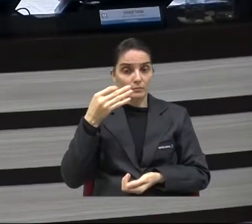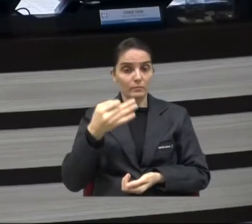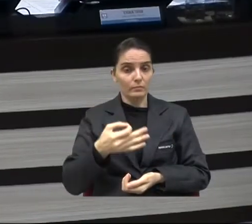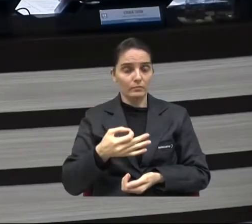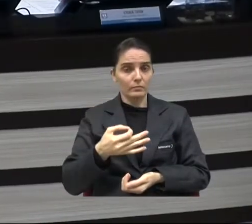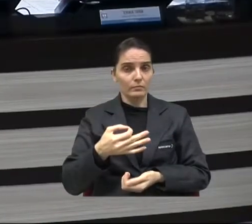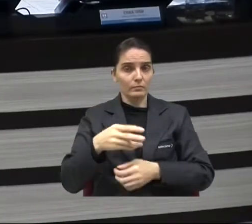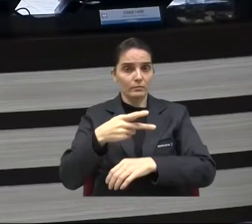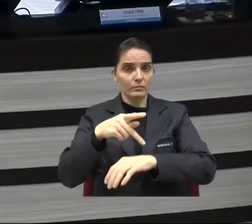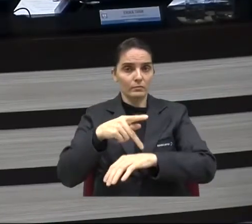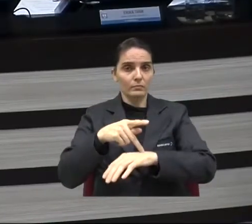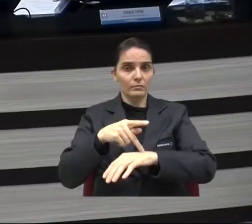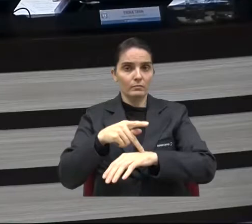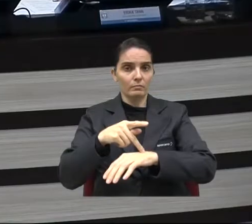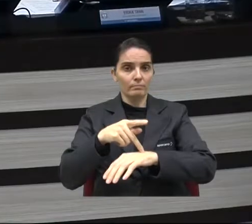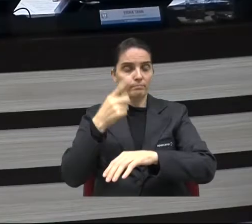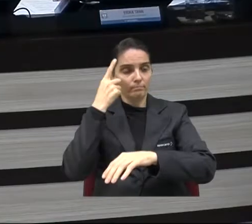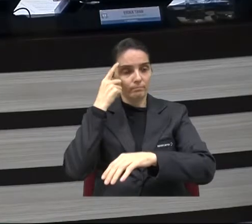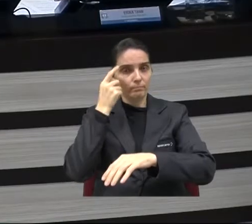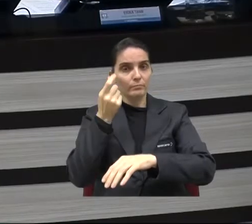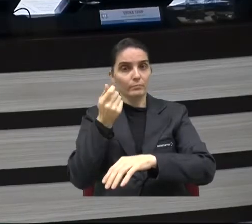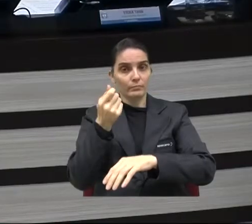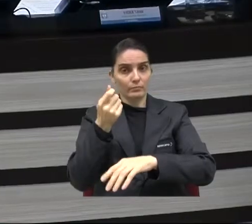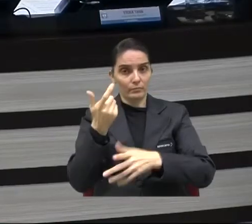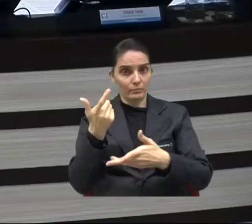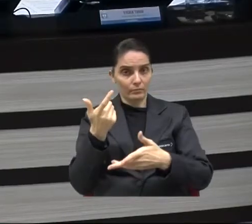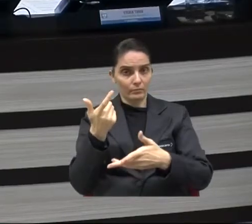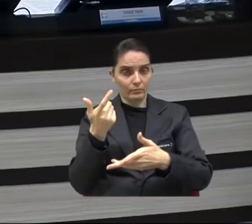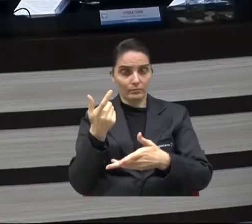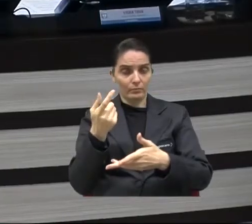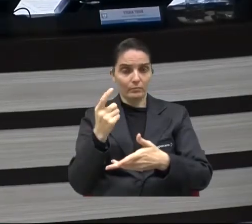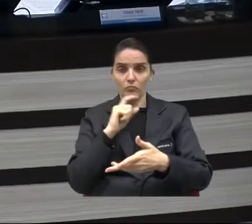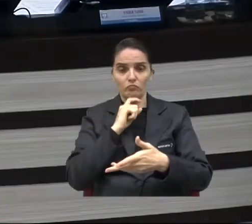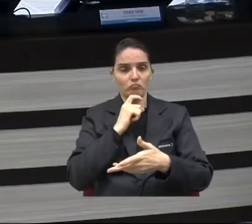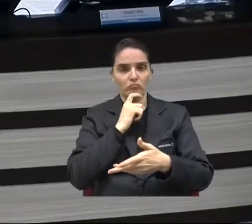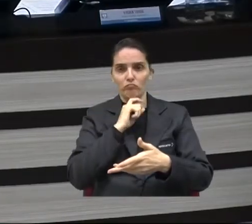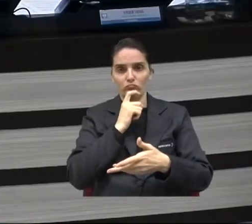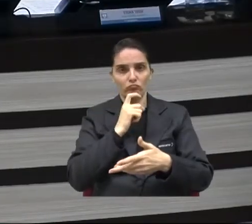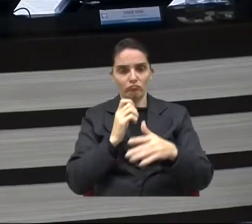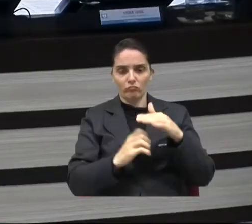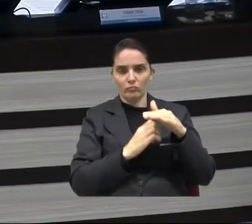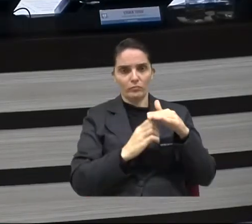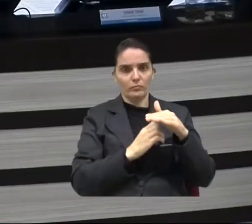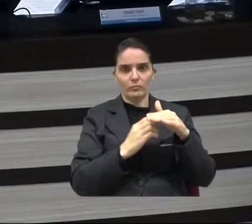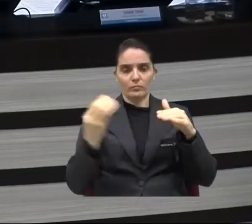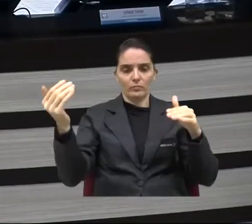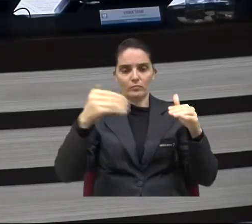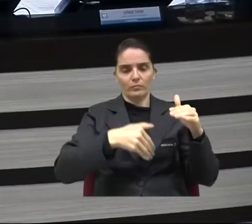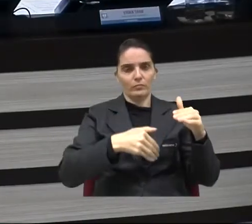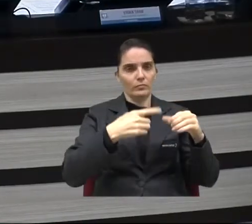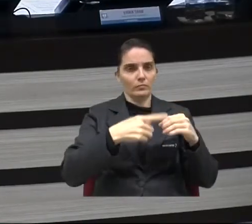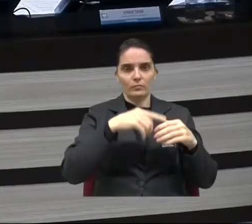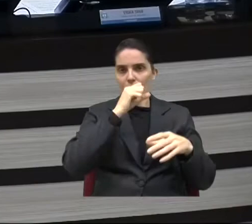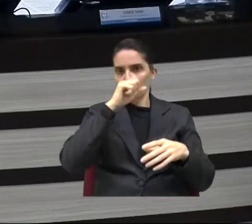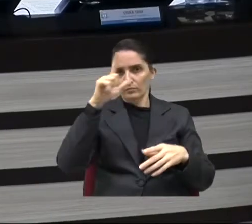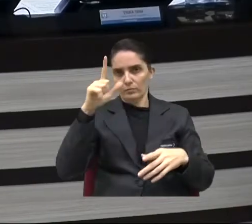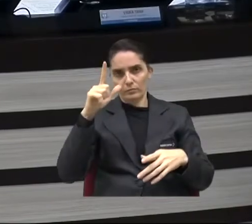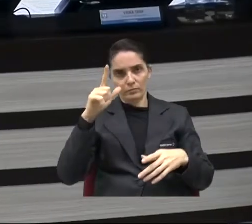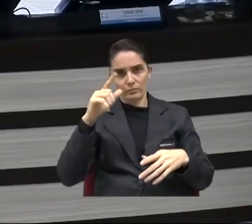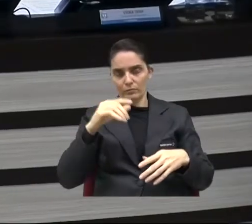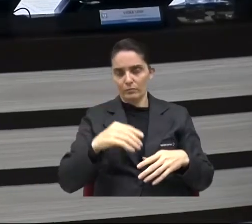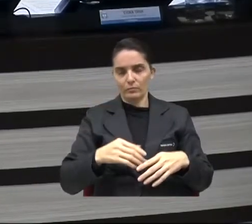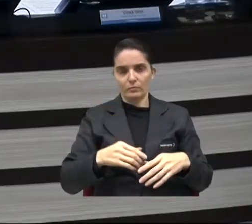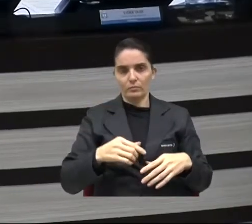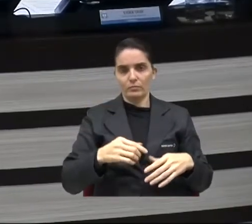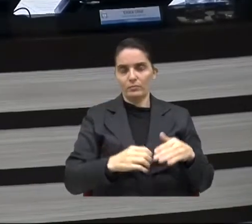país capitalista. Por certo, nenhuma empresa vem para fazer algo